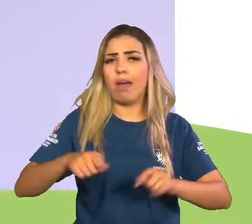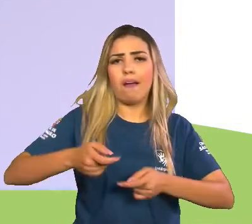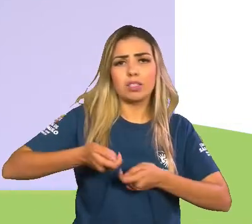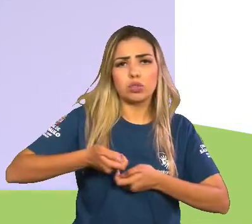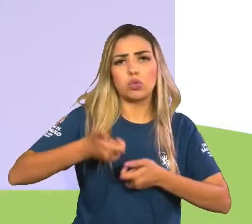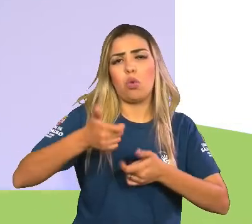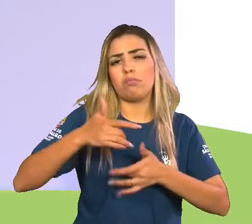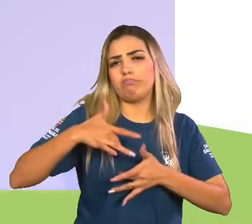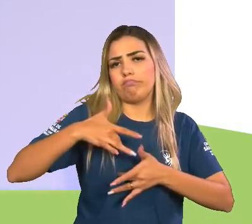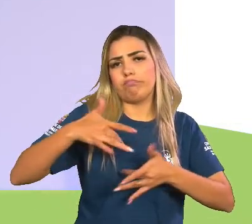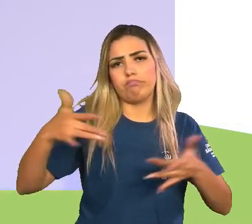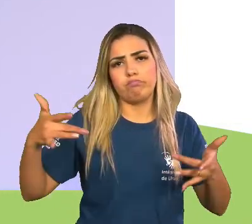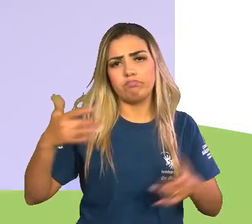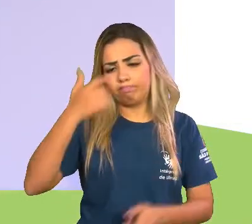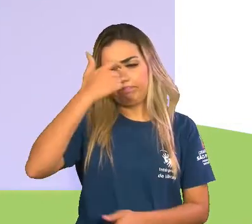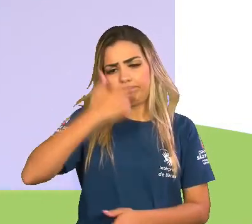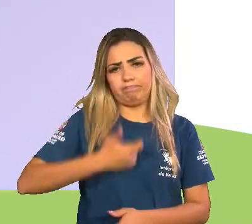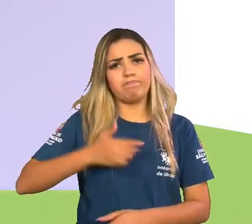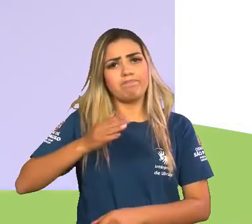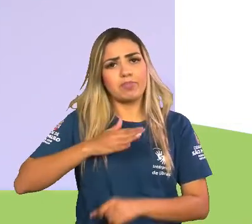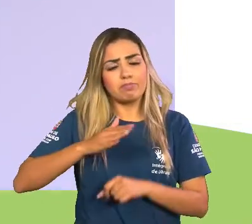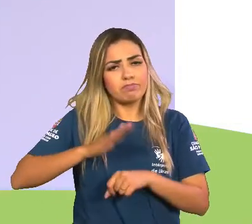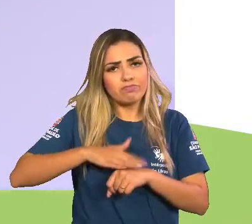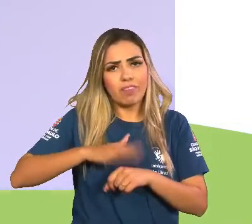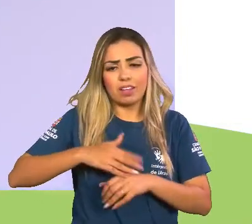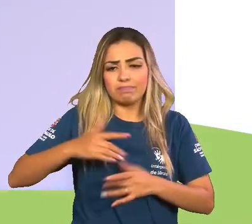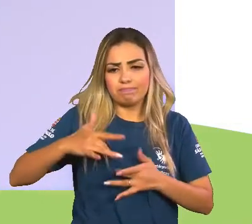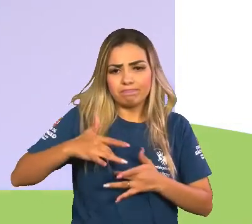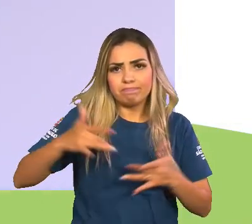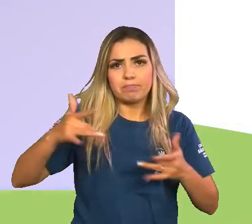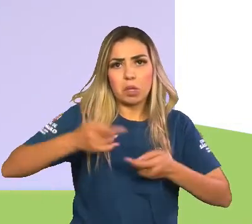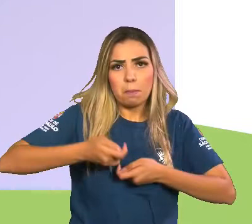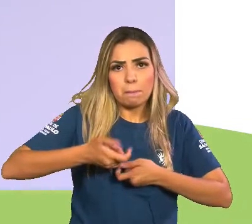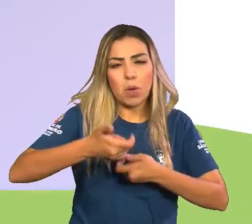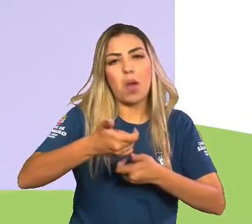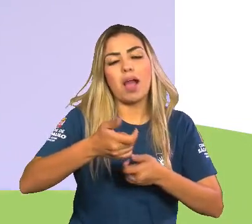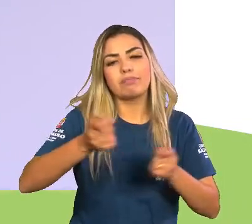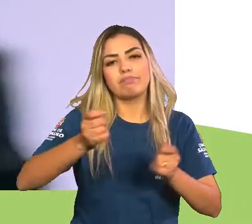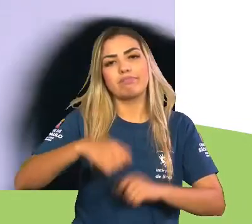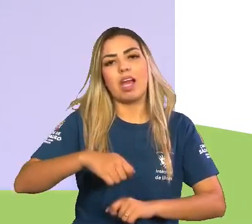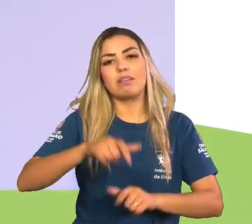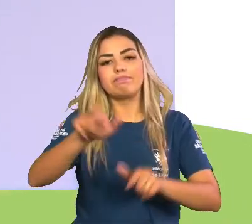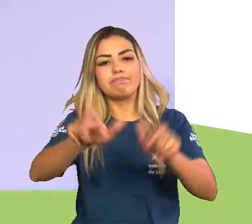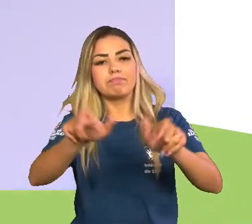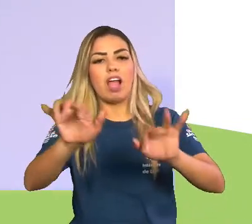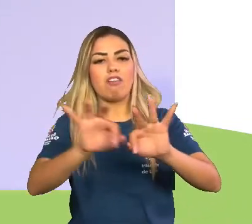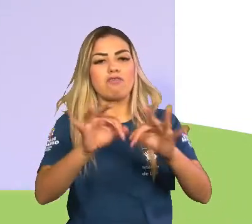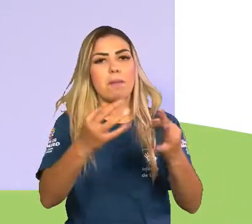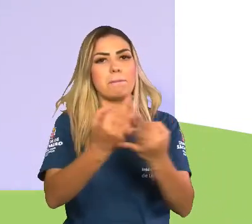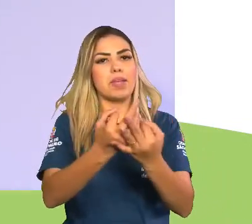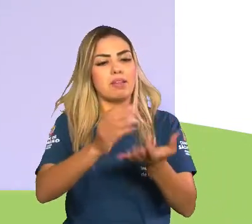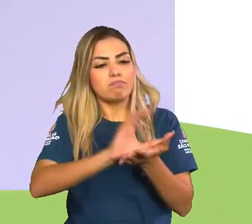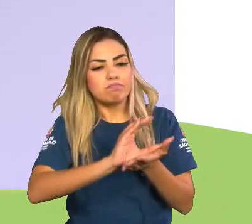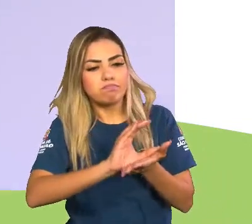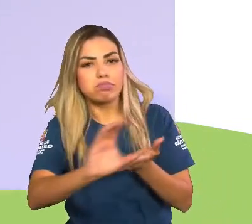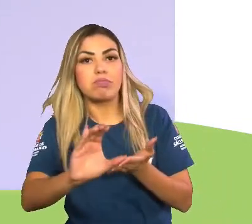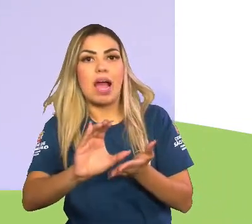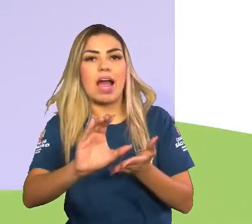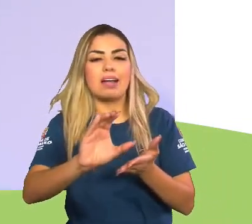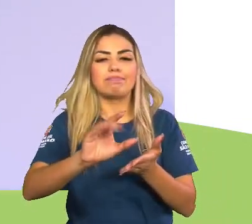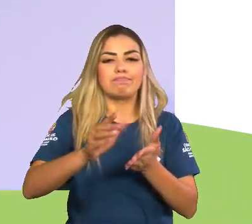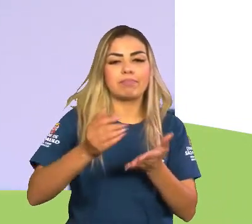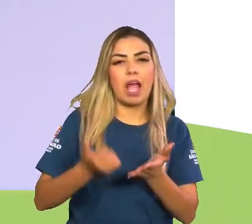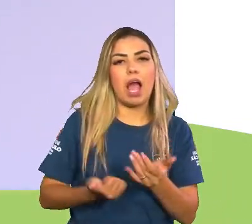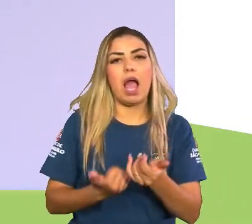pessoa física. A sua solidariedade vai fazer a diferença na vida dos raros e das suas famílias. Então, por favor, colaborem